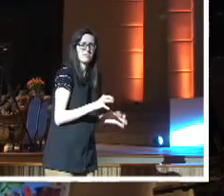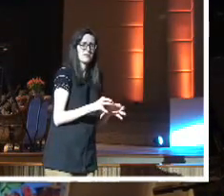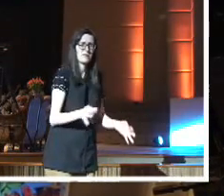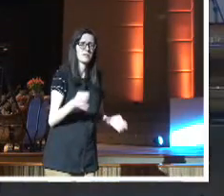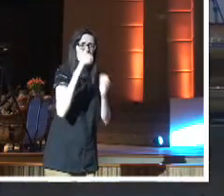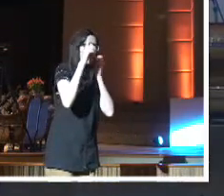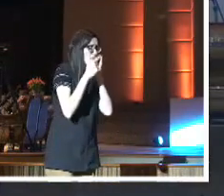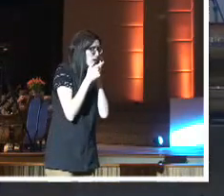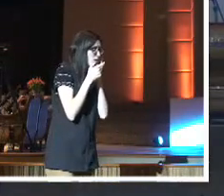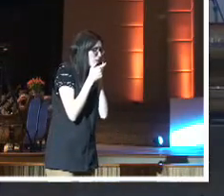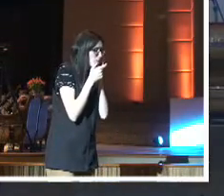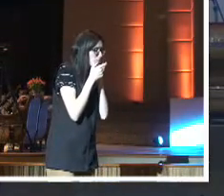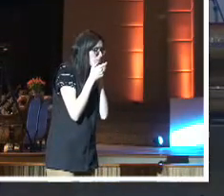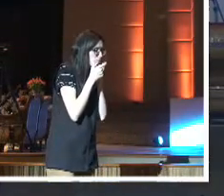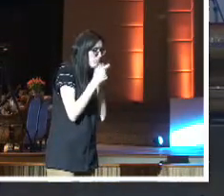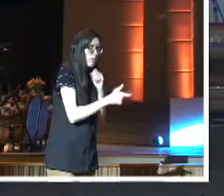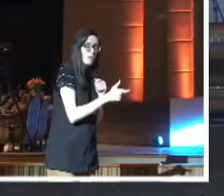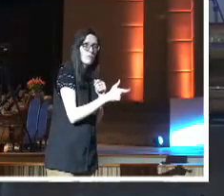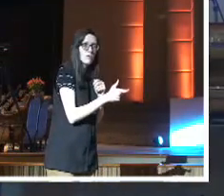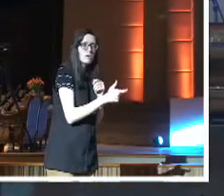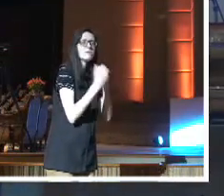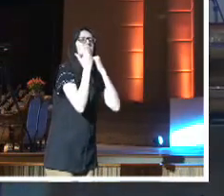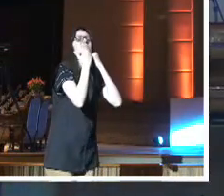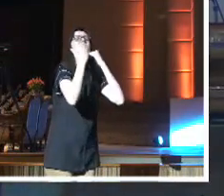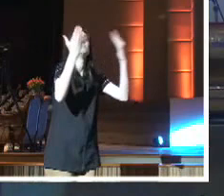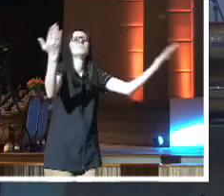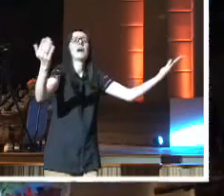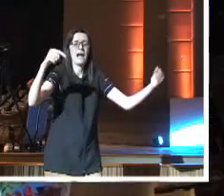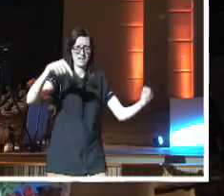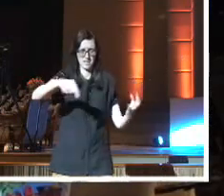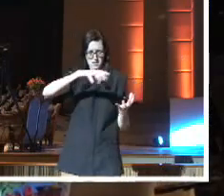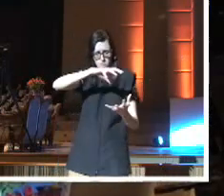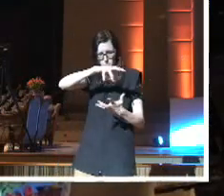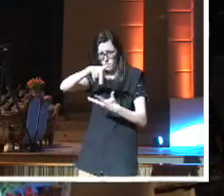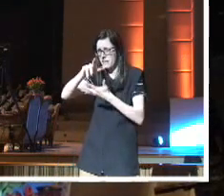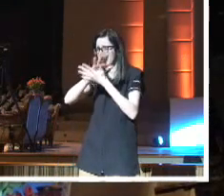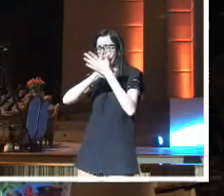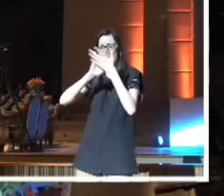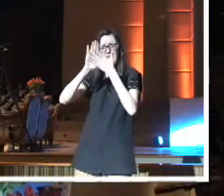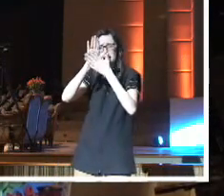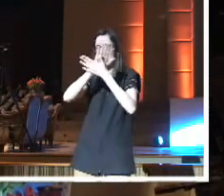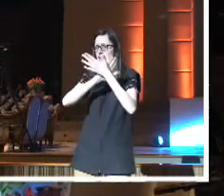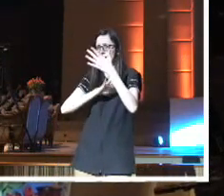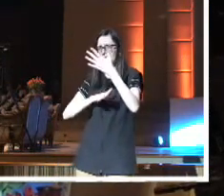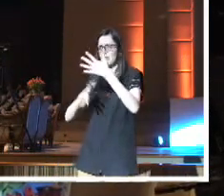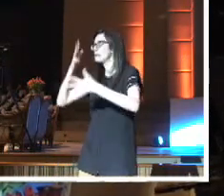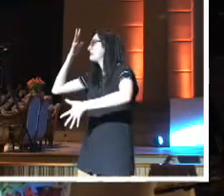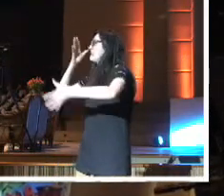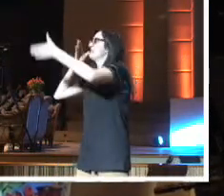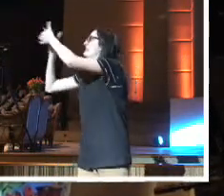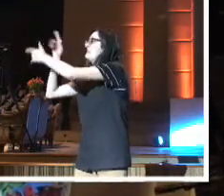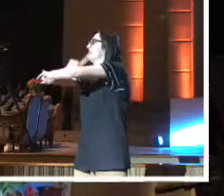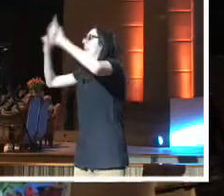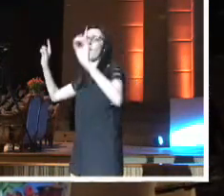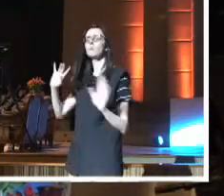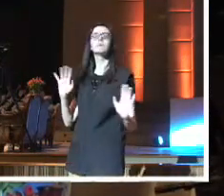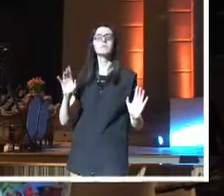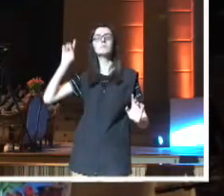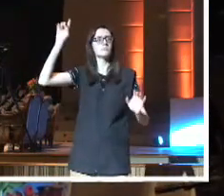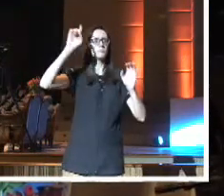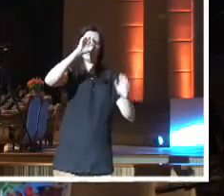um decreto do trono de Deus, não há poder nesse universo que possa deter o decreto de